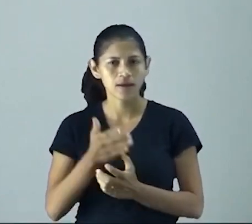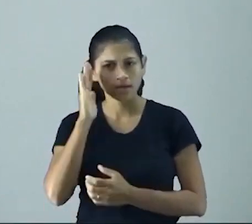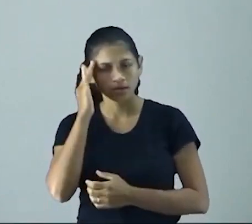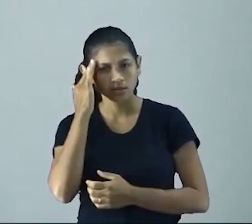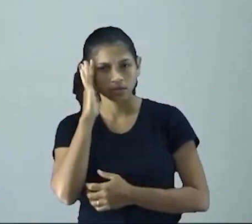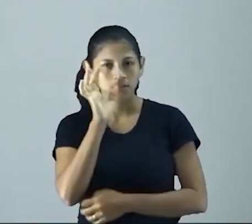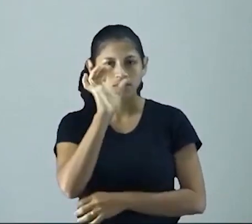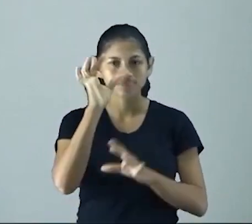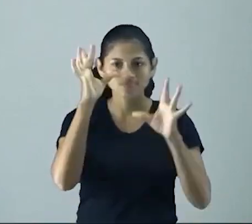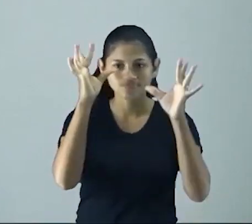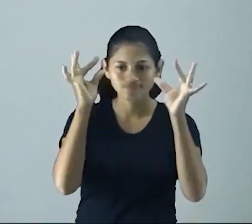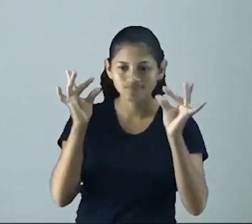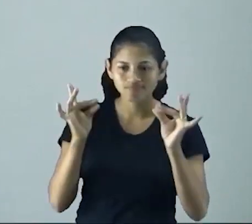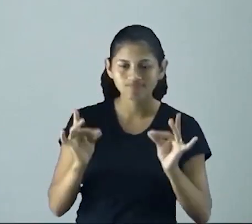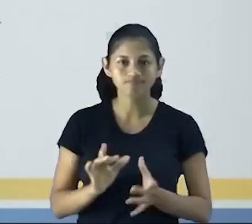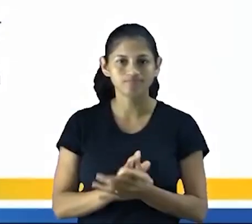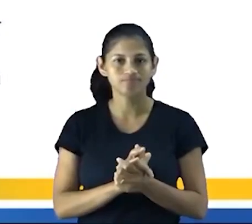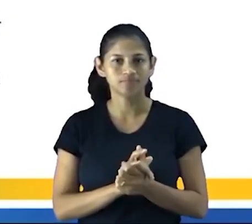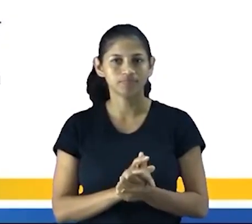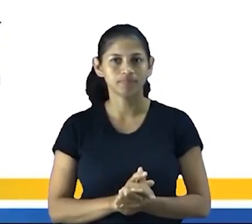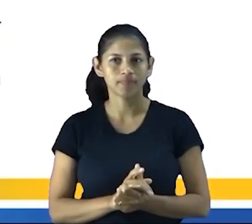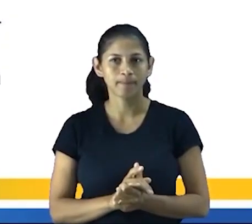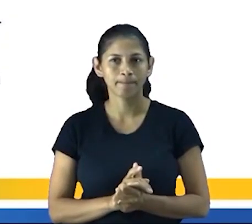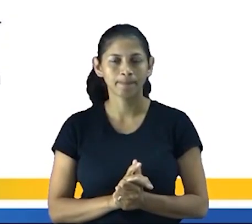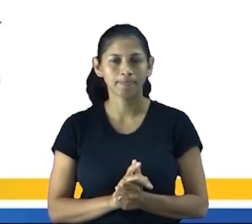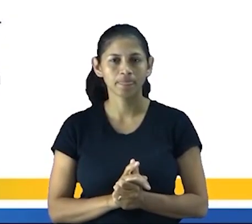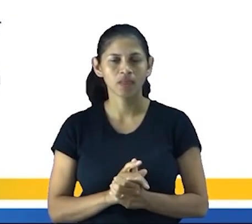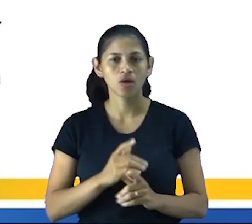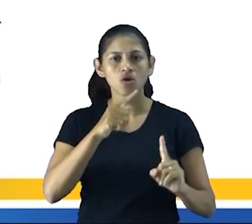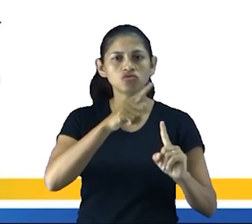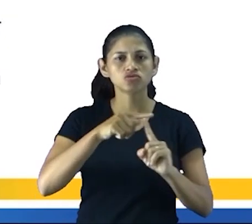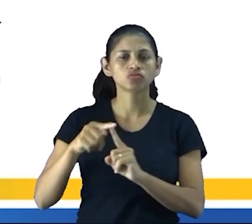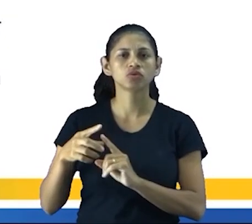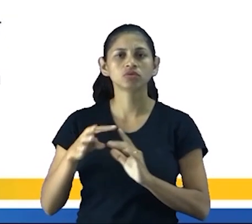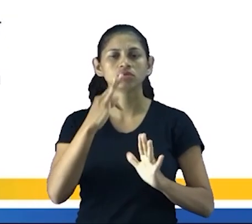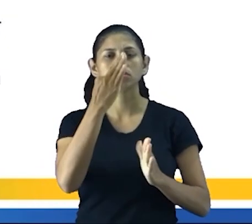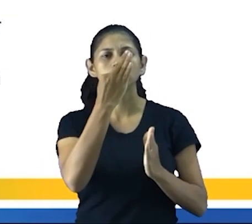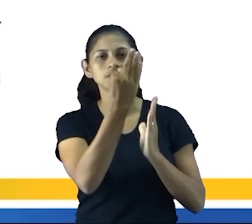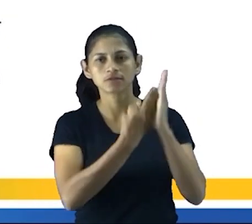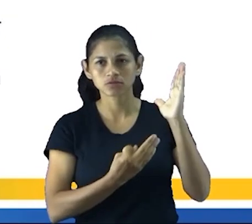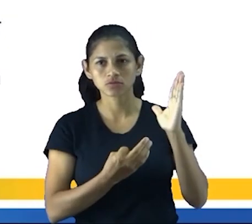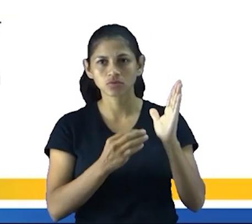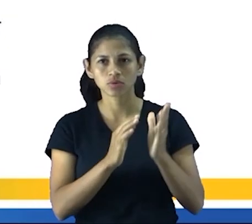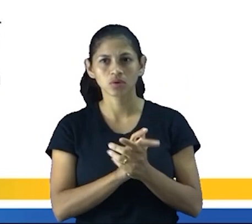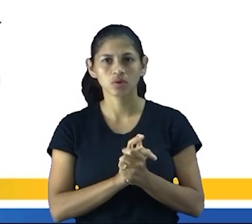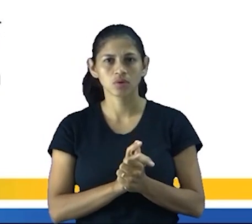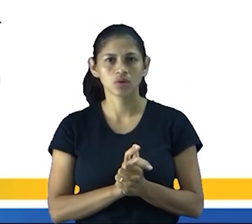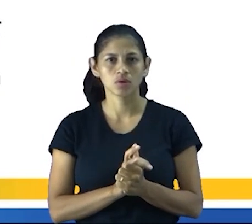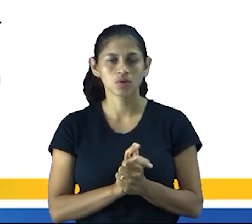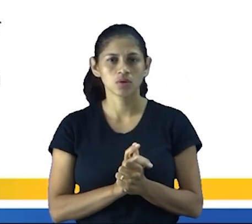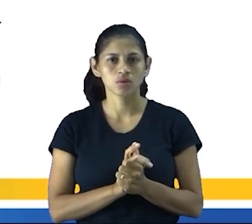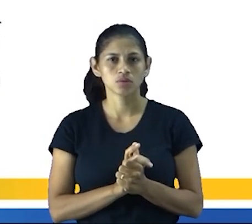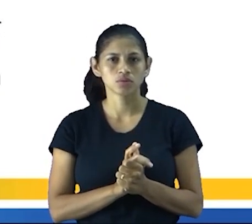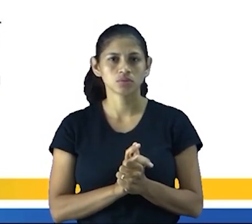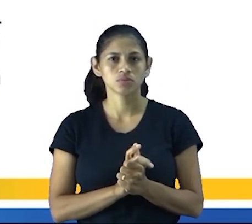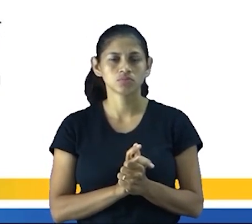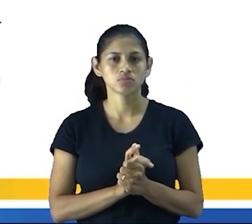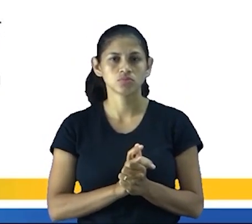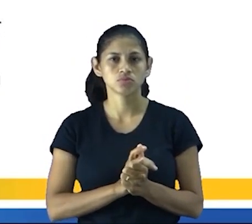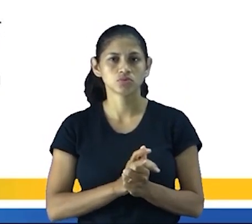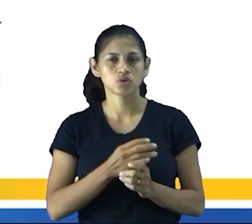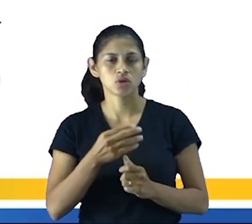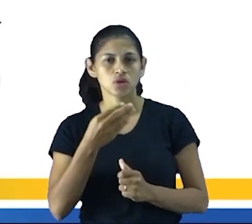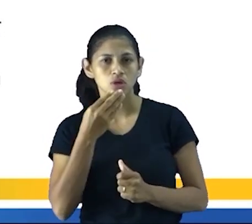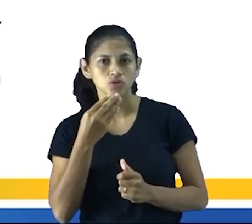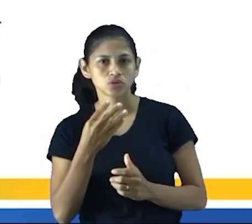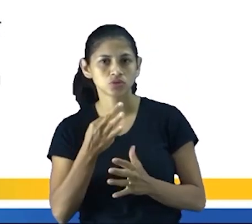entender como funciona cada um. Então, o que é a tipologia textual? São os tipos de textos